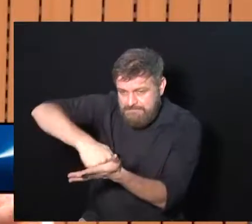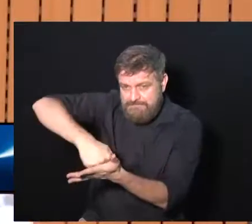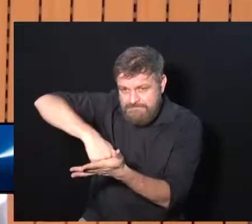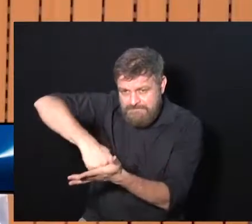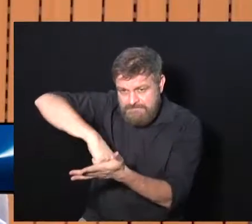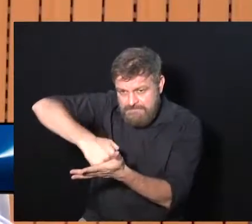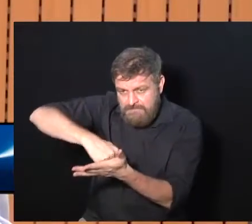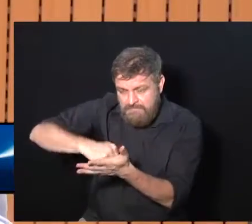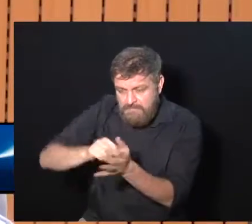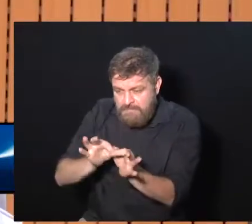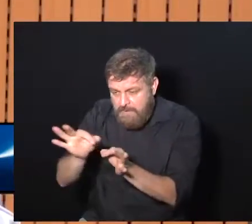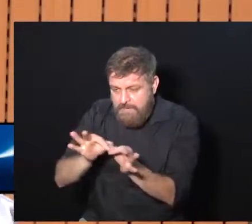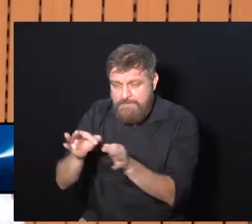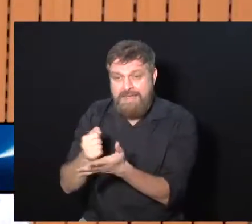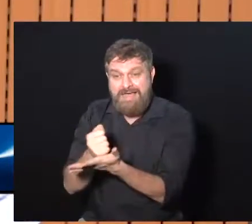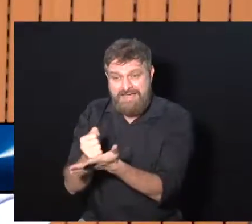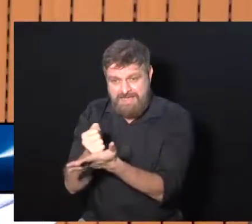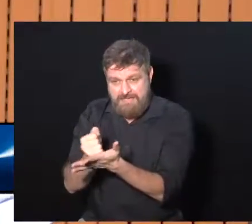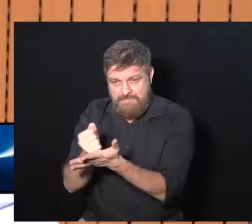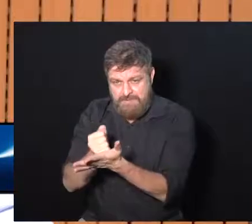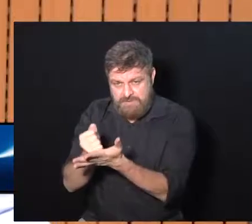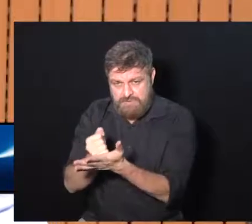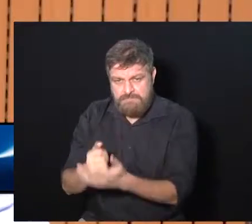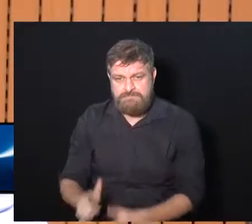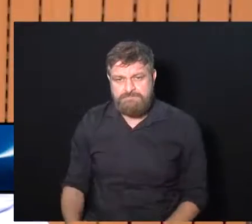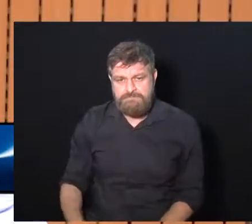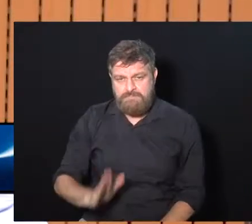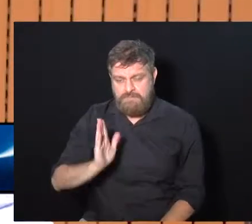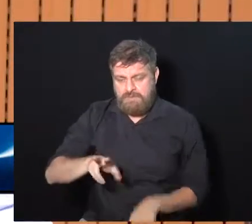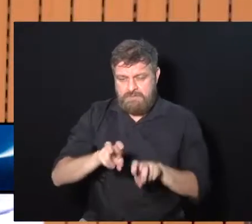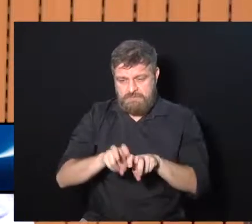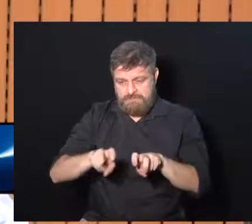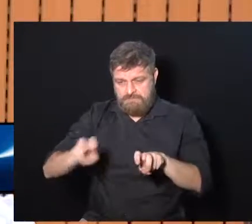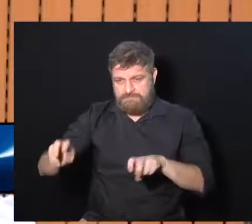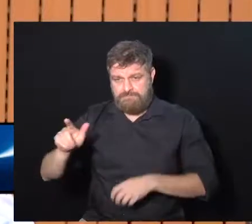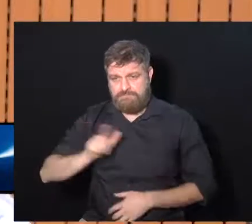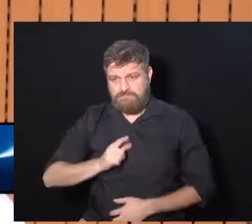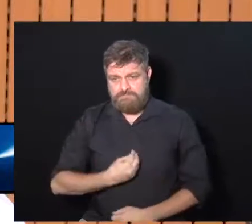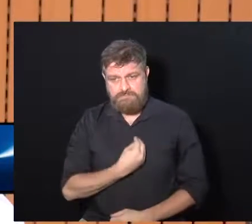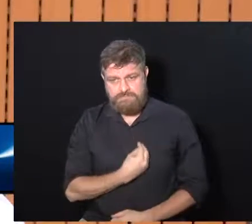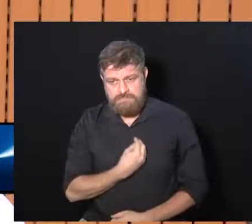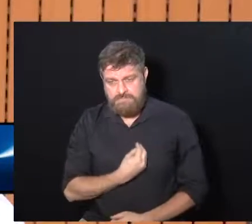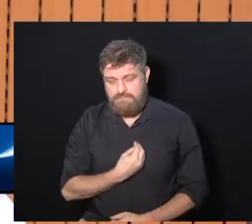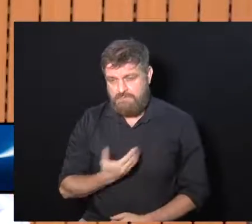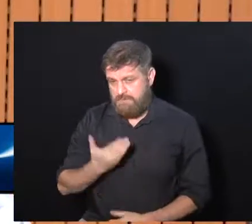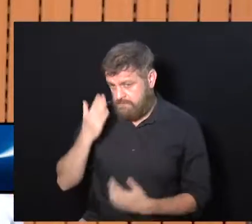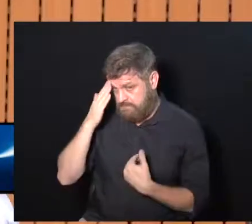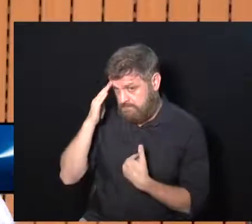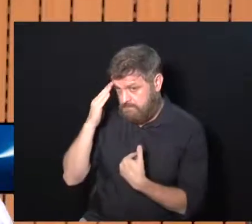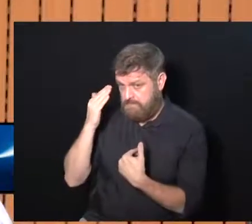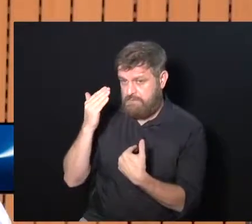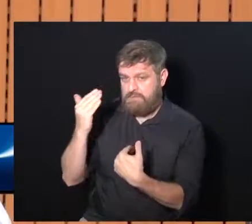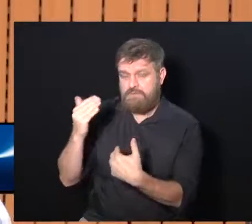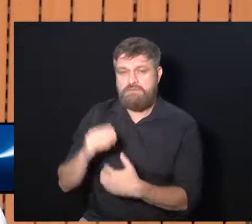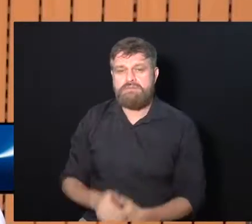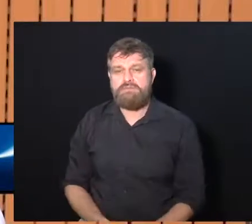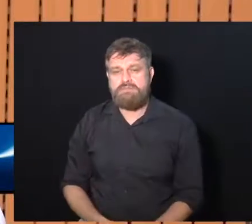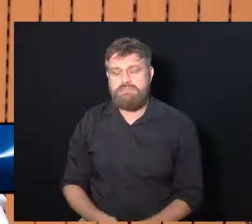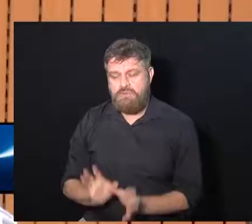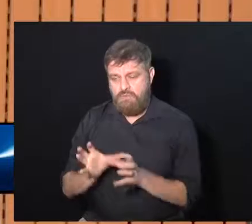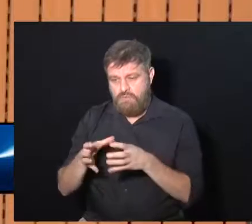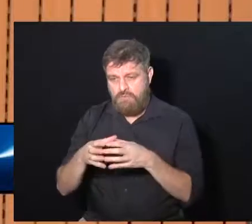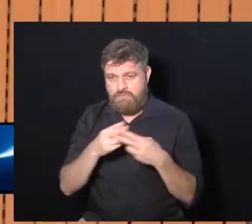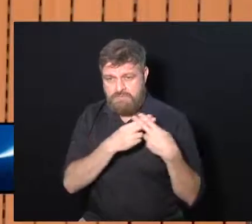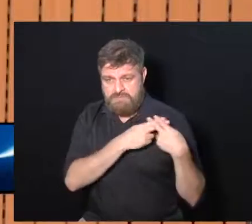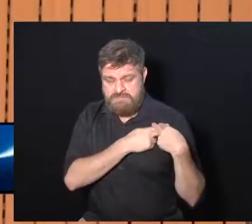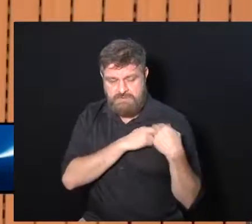Eu quero, já na mesa, os vereadores que compõem a comissão, agradecer aí a presença Comissão de Meio Ambiente, vereador